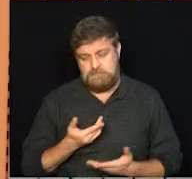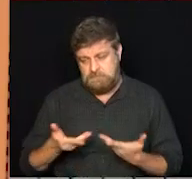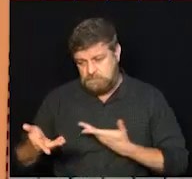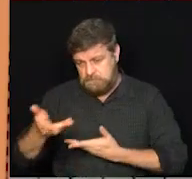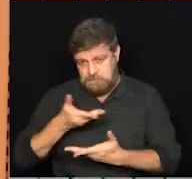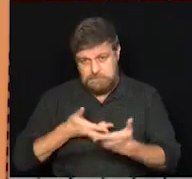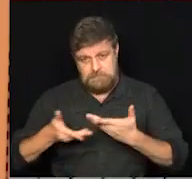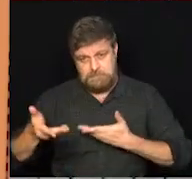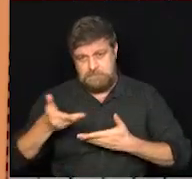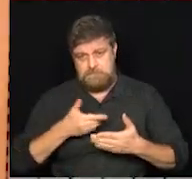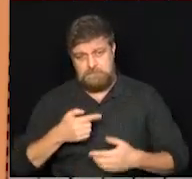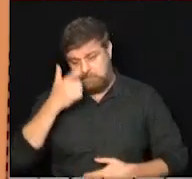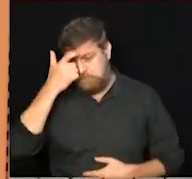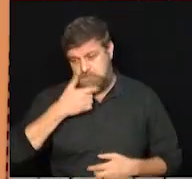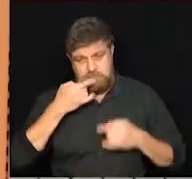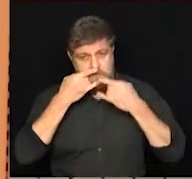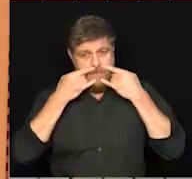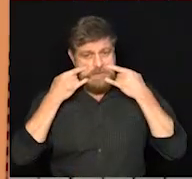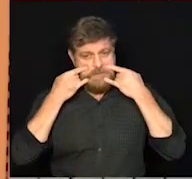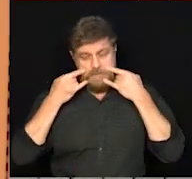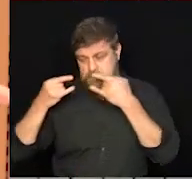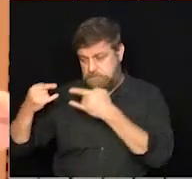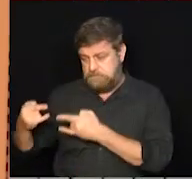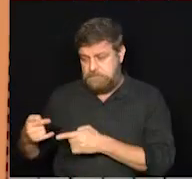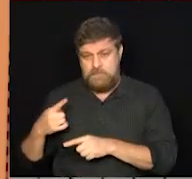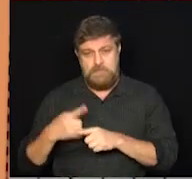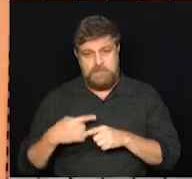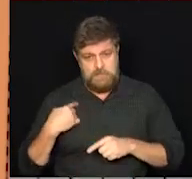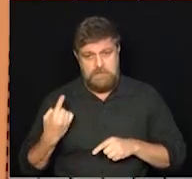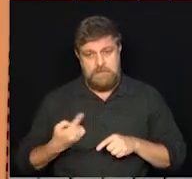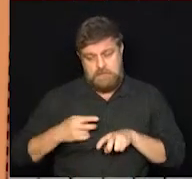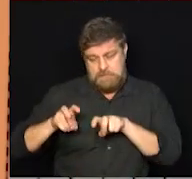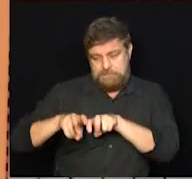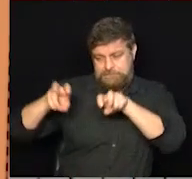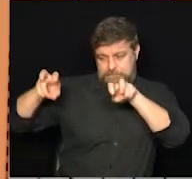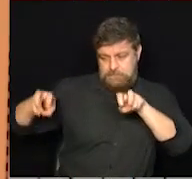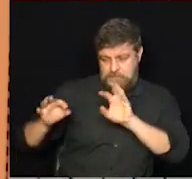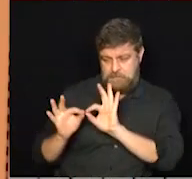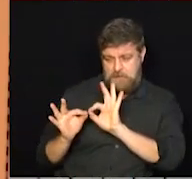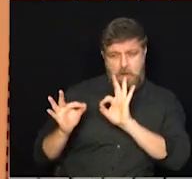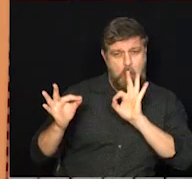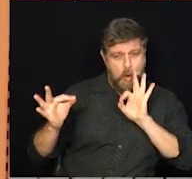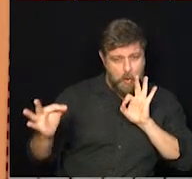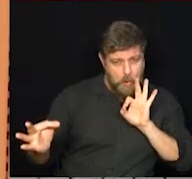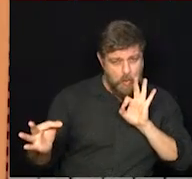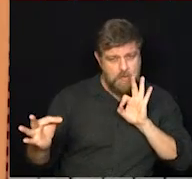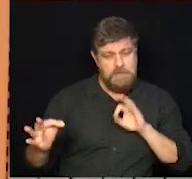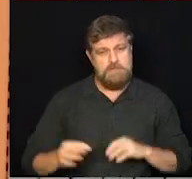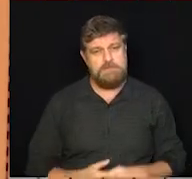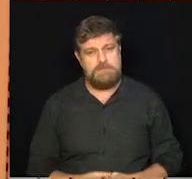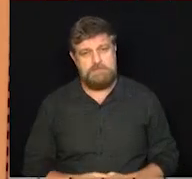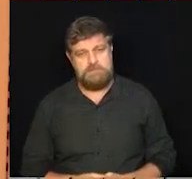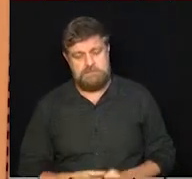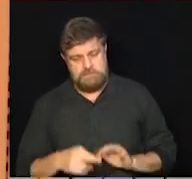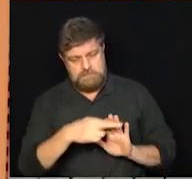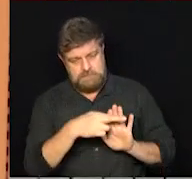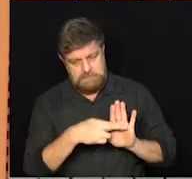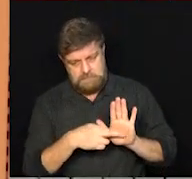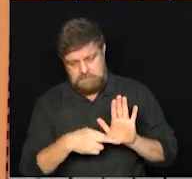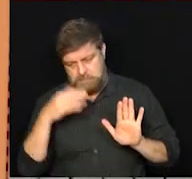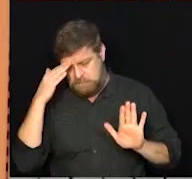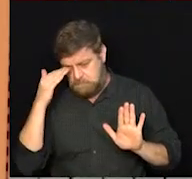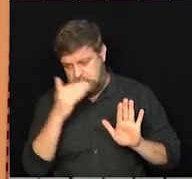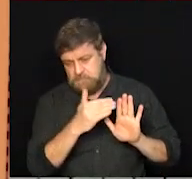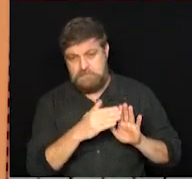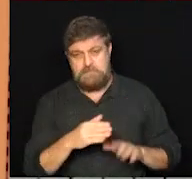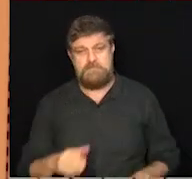aqui sem uso da máscara porque nós estamos guardando aqui o devido distanciamento dos